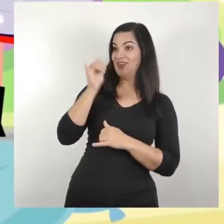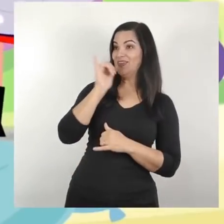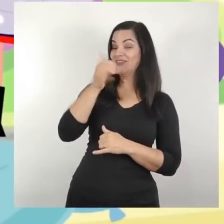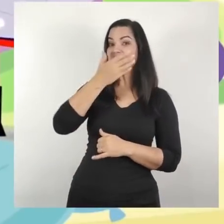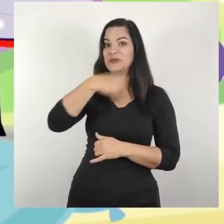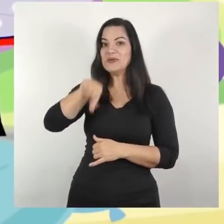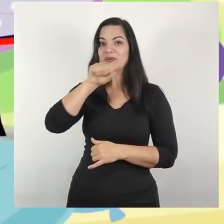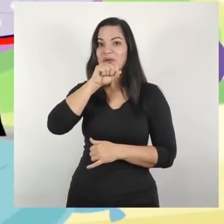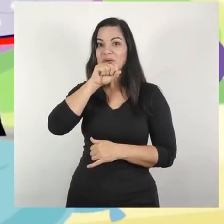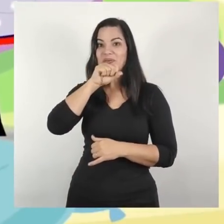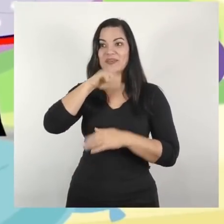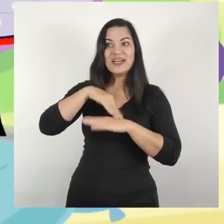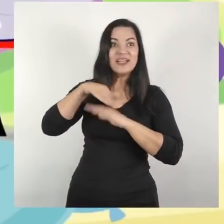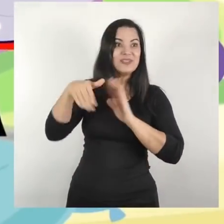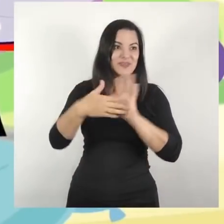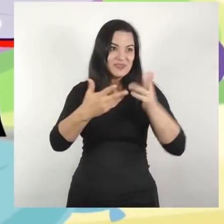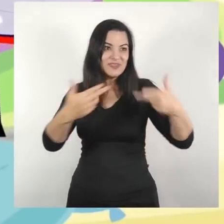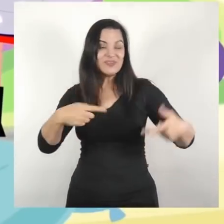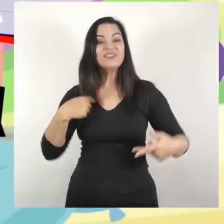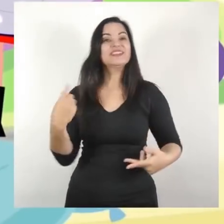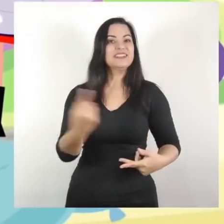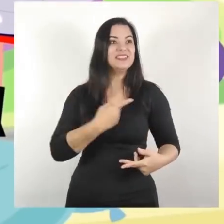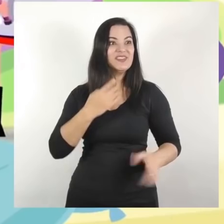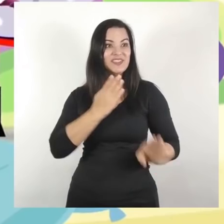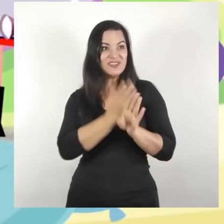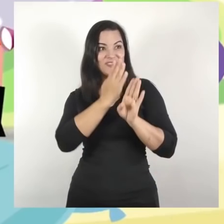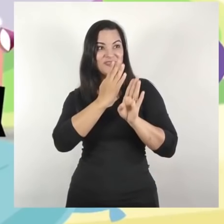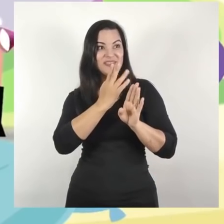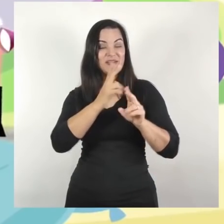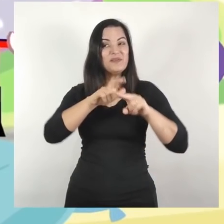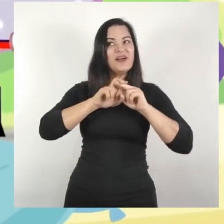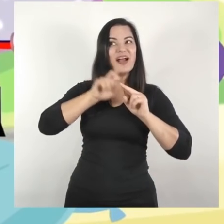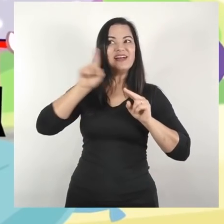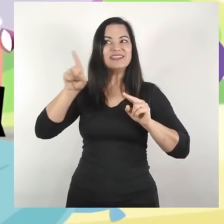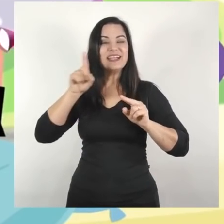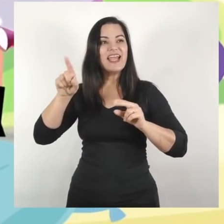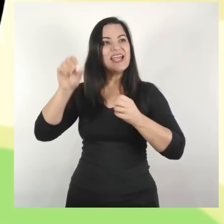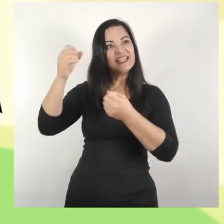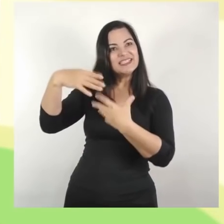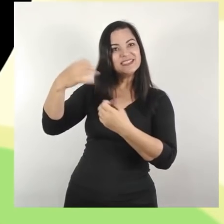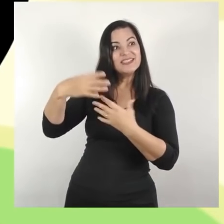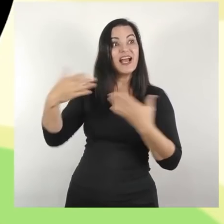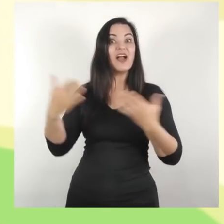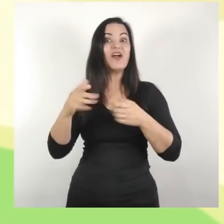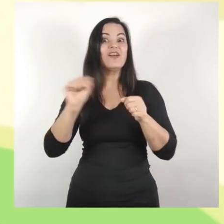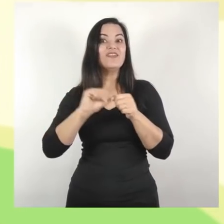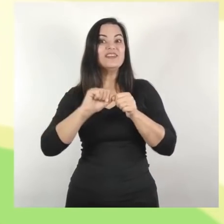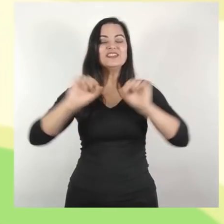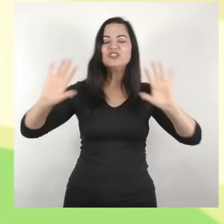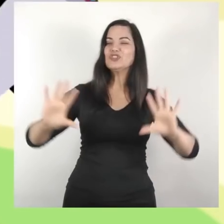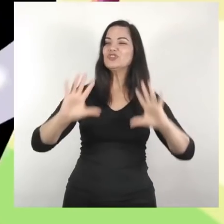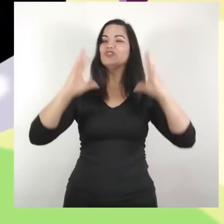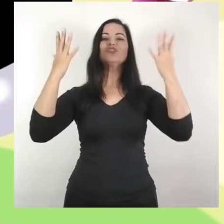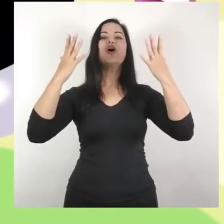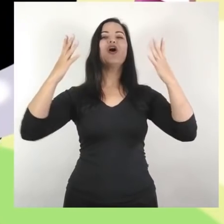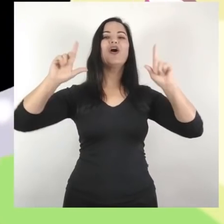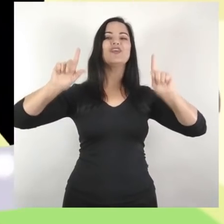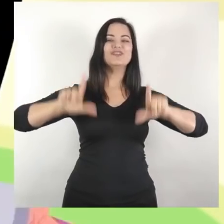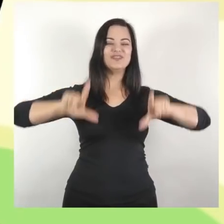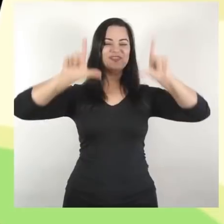Temos que contar pro papai tudo o que descobrimos sobre como o truque dele funciona. Vamos montar um show que vai